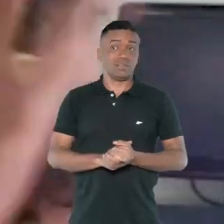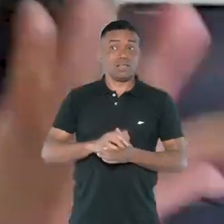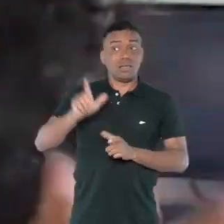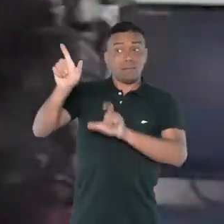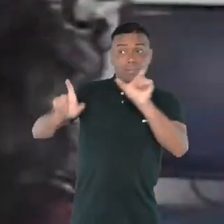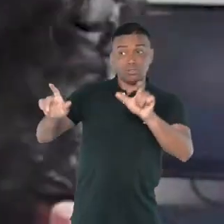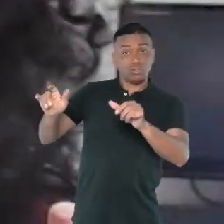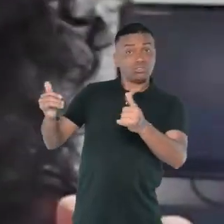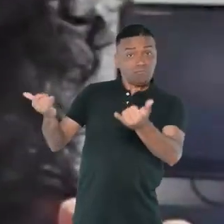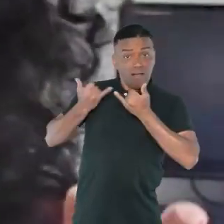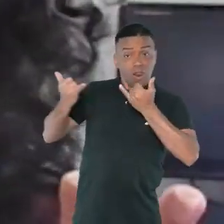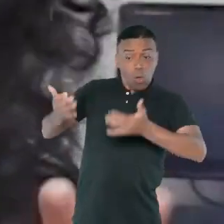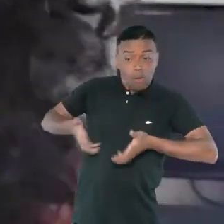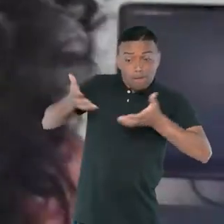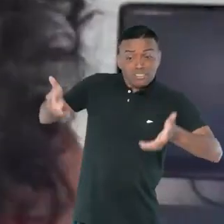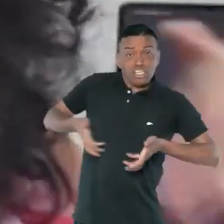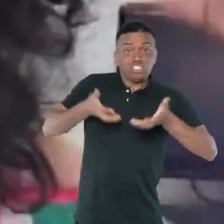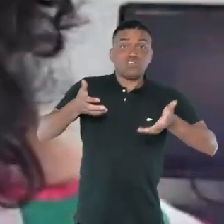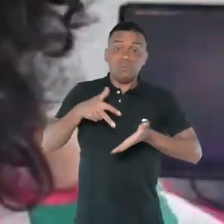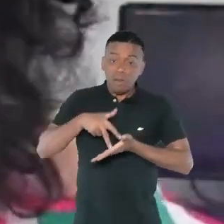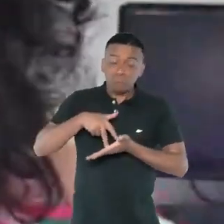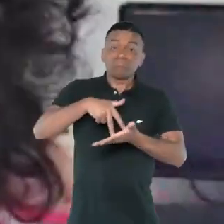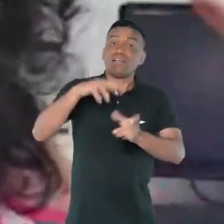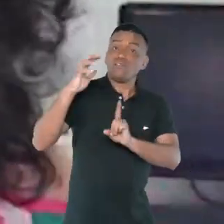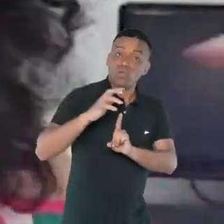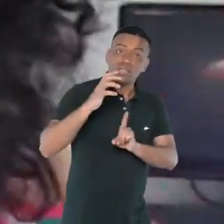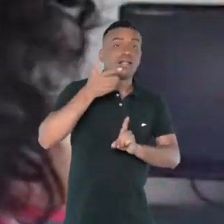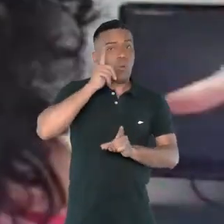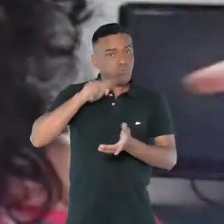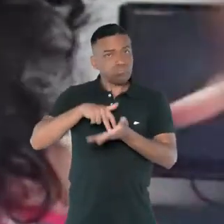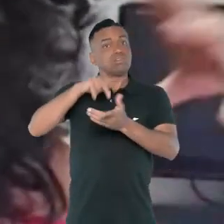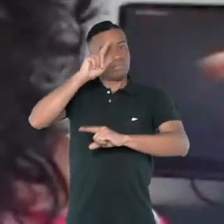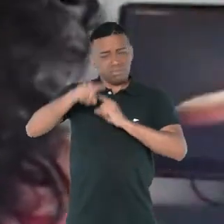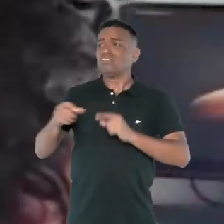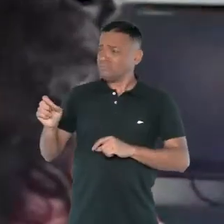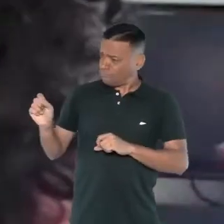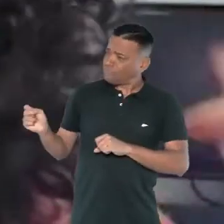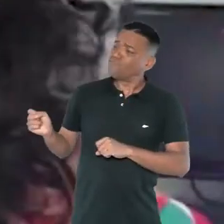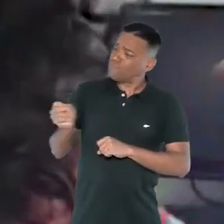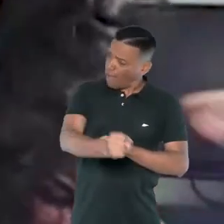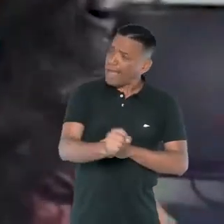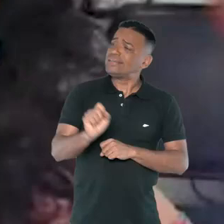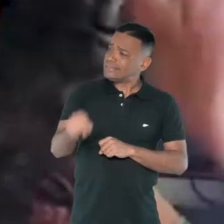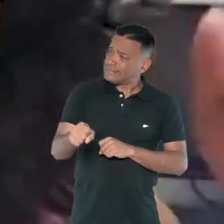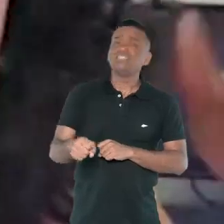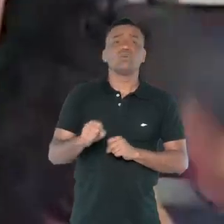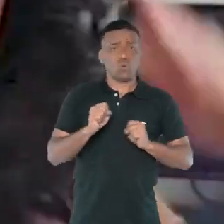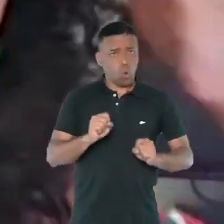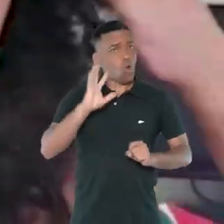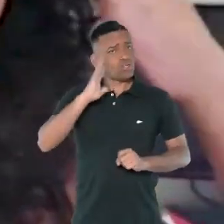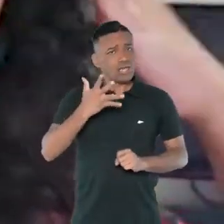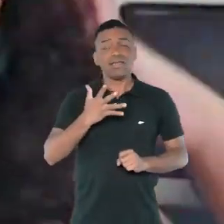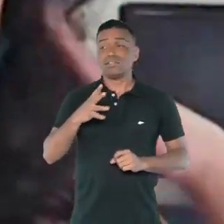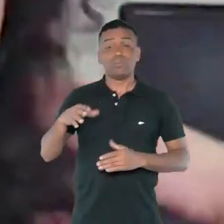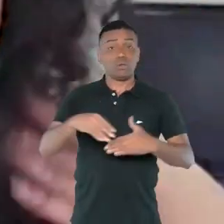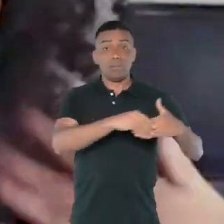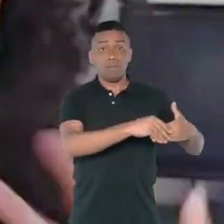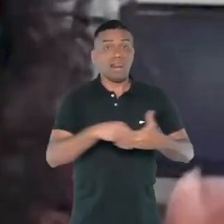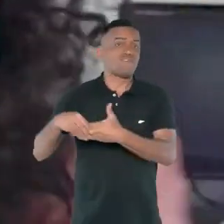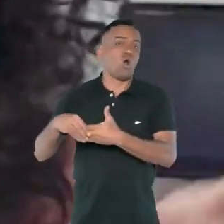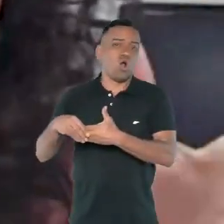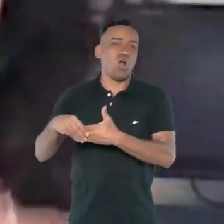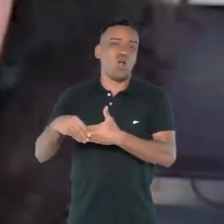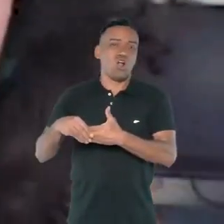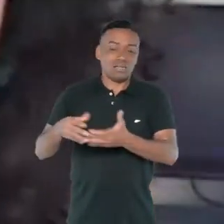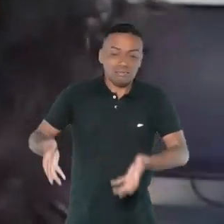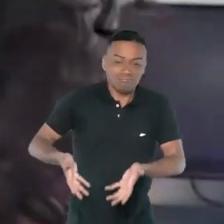que podia sonhar com isso. Foram outras pessoas que tiveram que me incentivar, me influenciar. Vai sim, tem como sim.